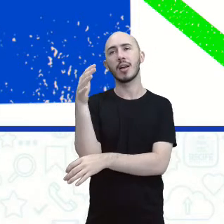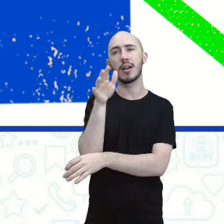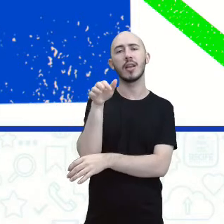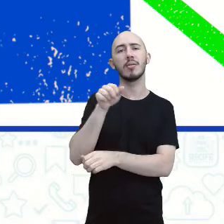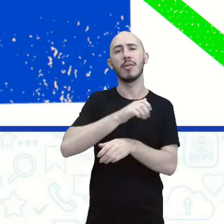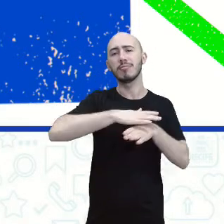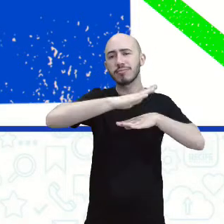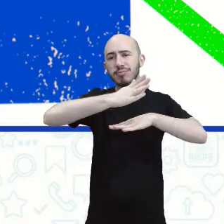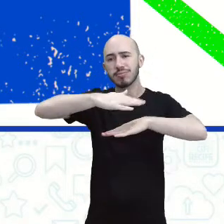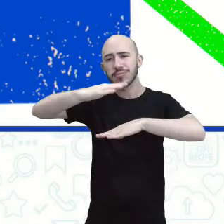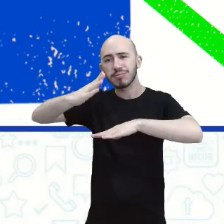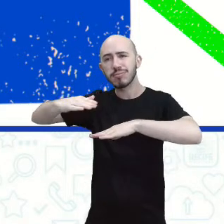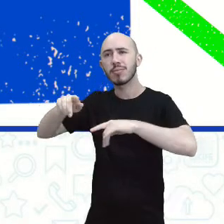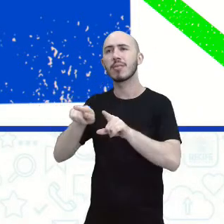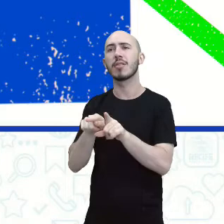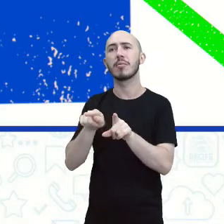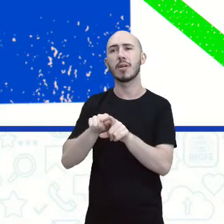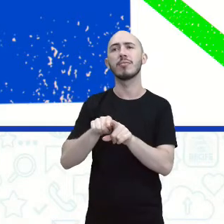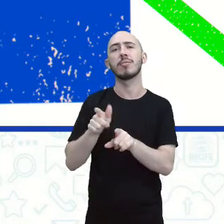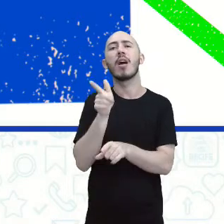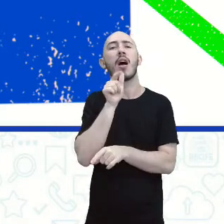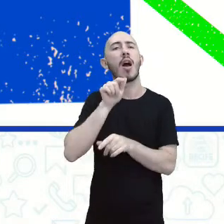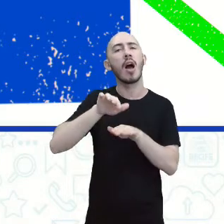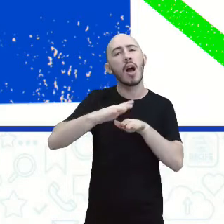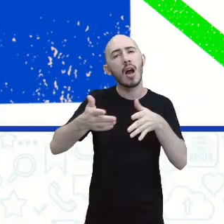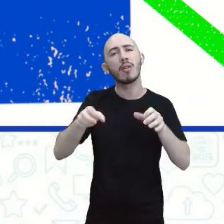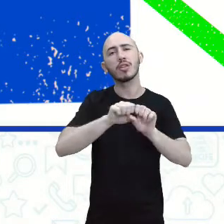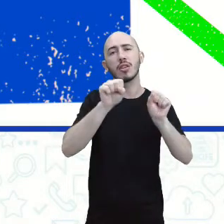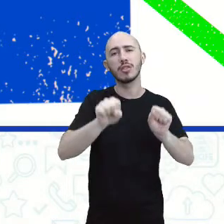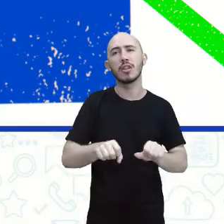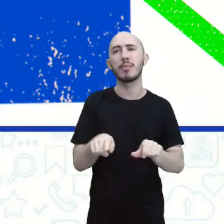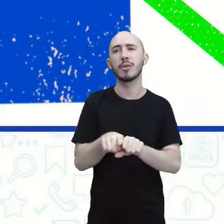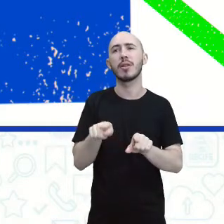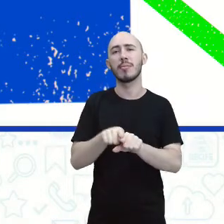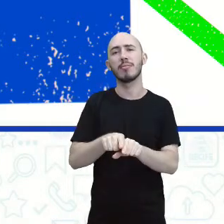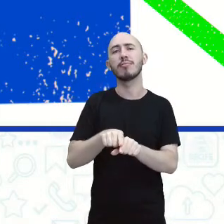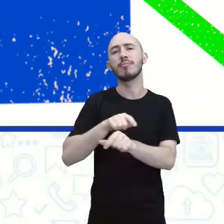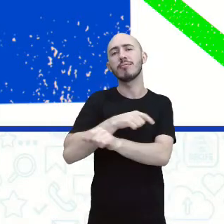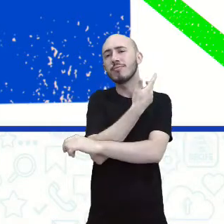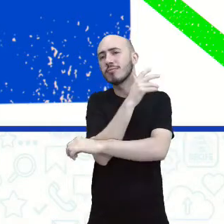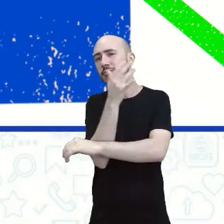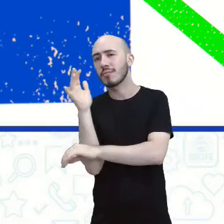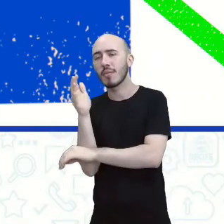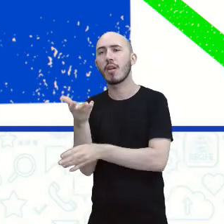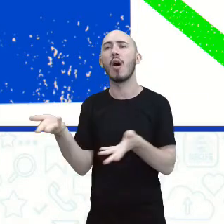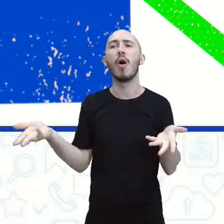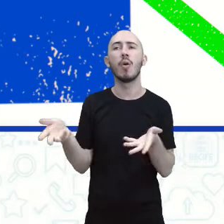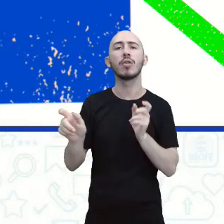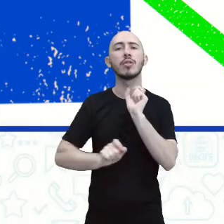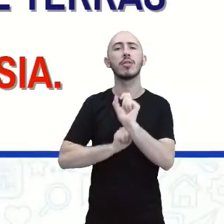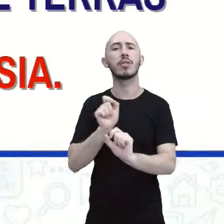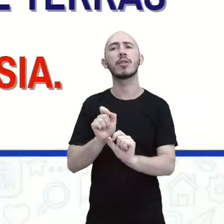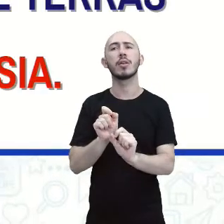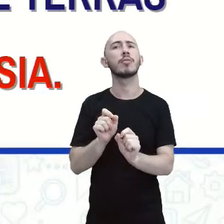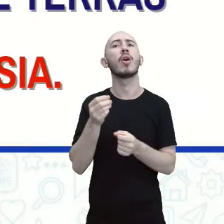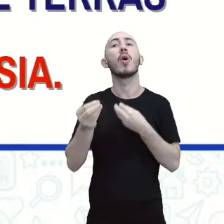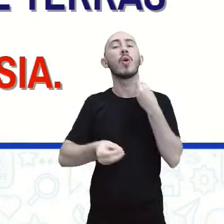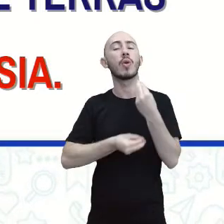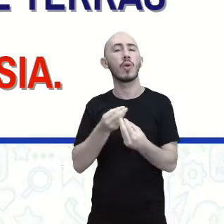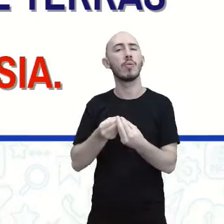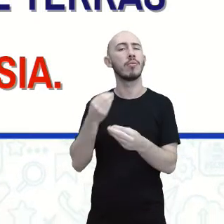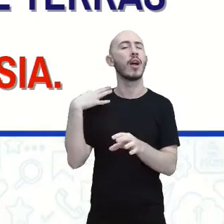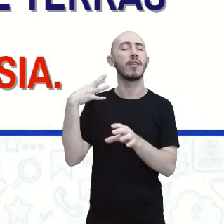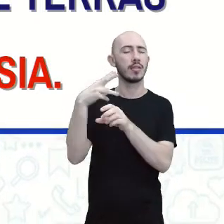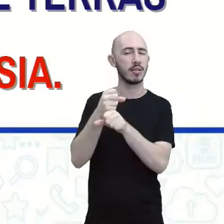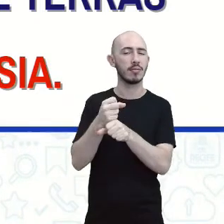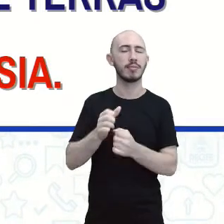vegetação. A gente passou, viajou por isso aí tudinho, conseguiu ver. Hoje a gente vai ver sobre fluxo migratório, mas vamos rever um pouquinho o que a gente viu,